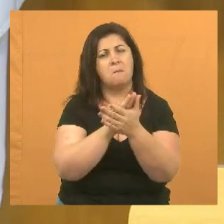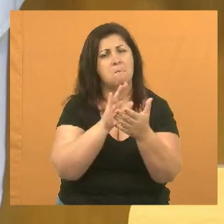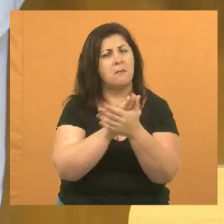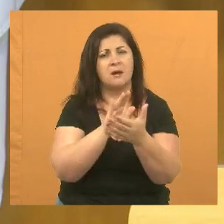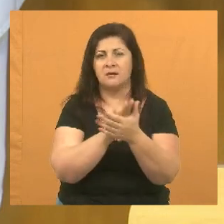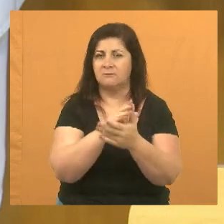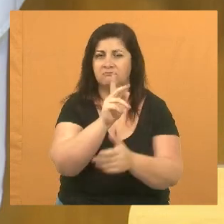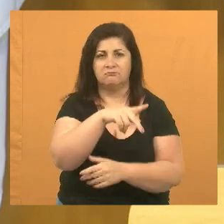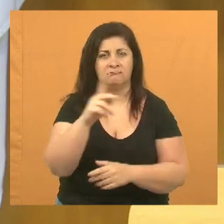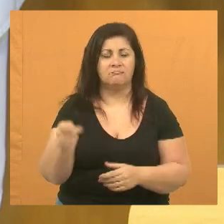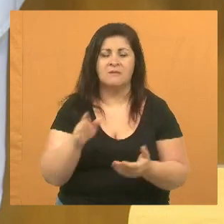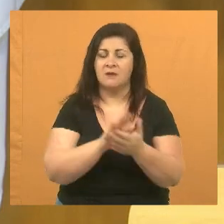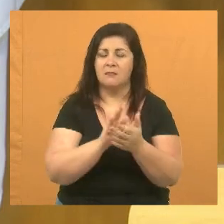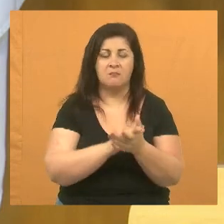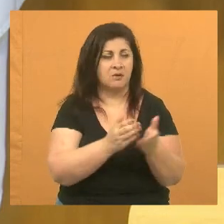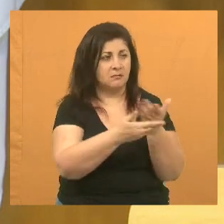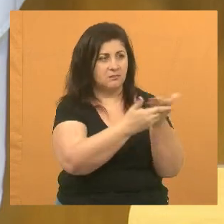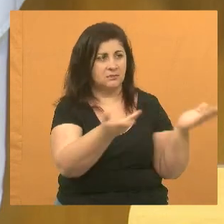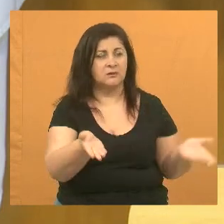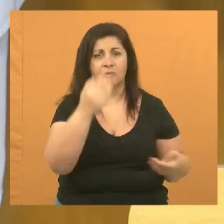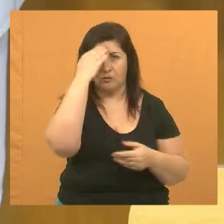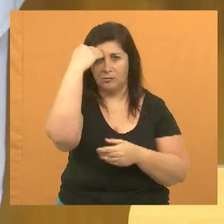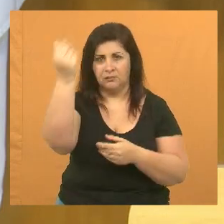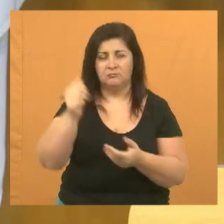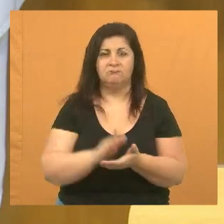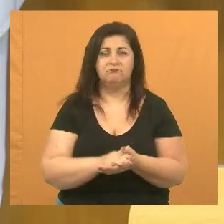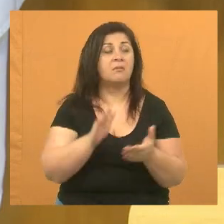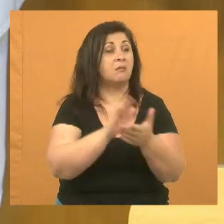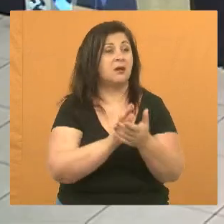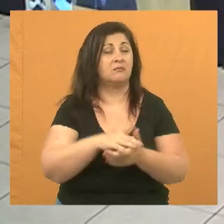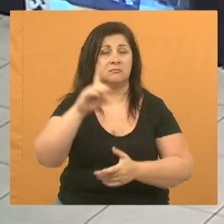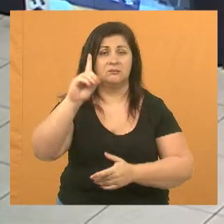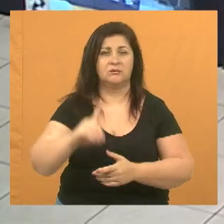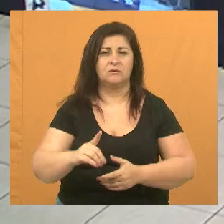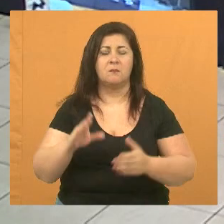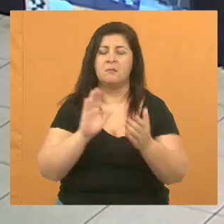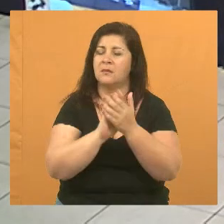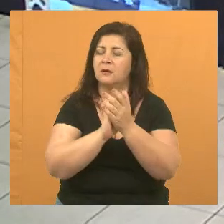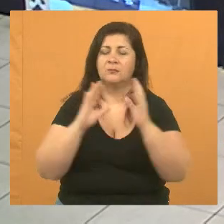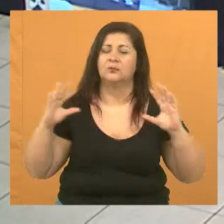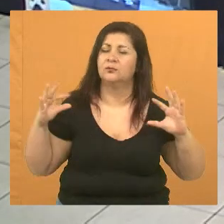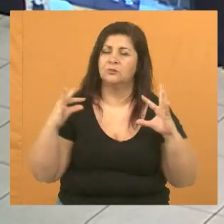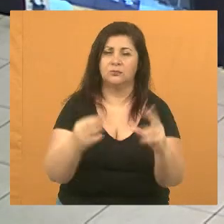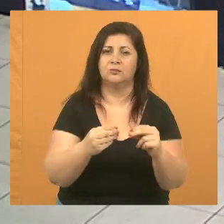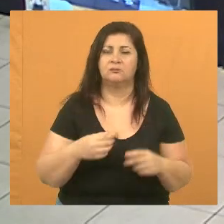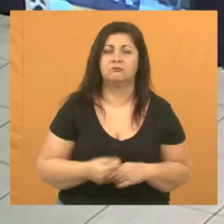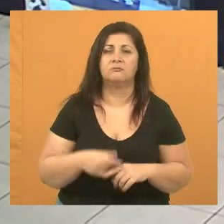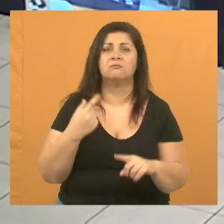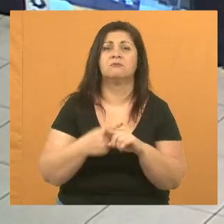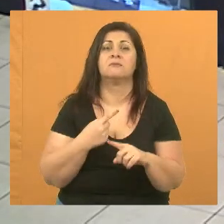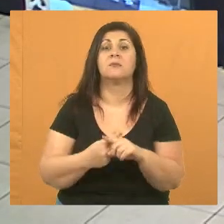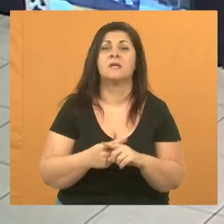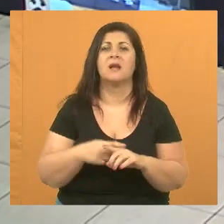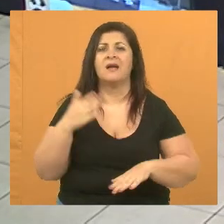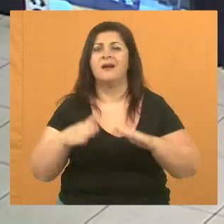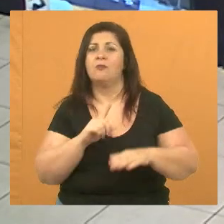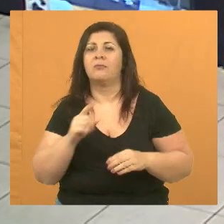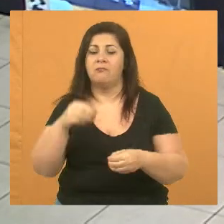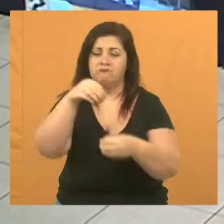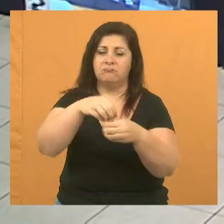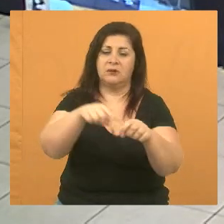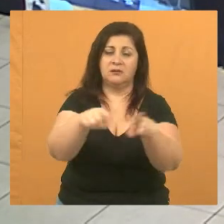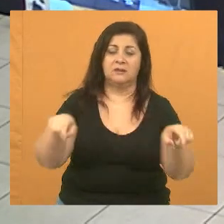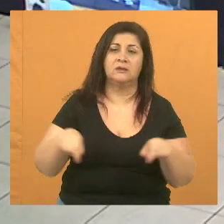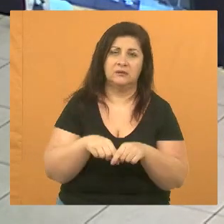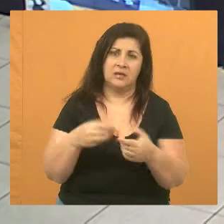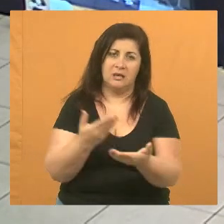professores, parabéns aos homenageados, parabéns aos gestores, parabéns a todos. Porque, às vezes, não estamos na sala de aula, mas estamos